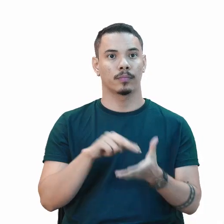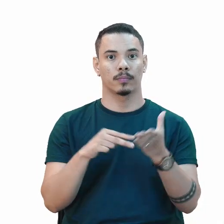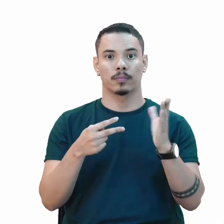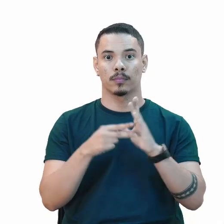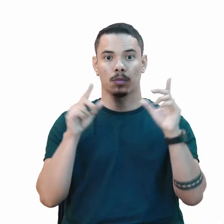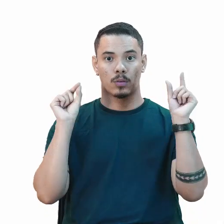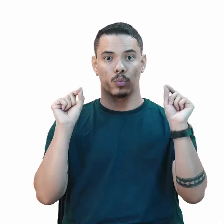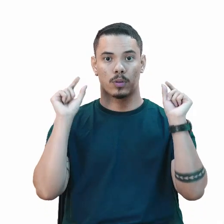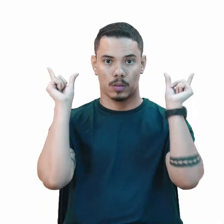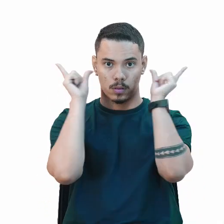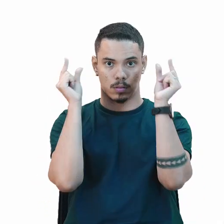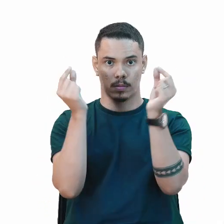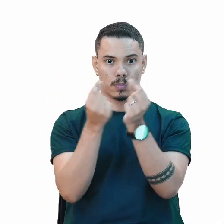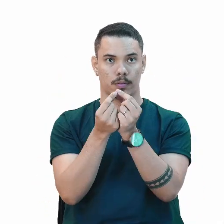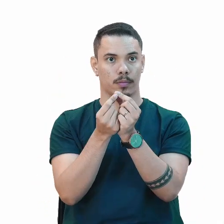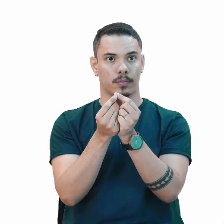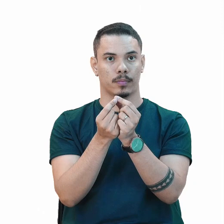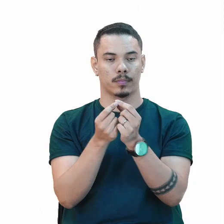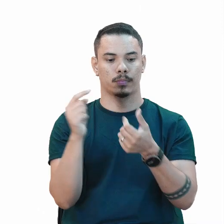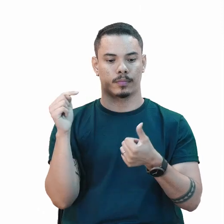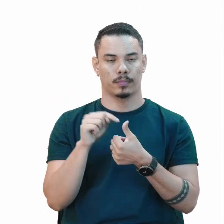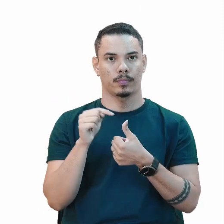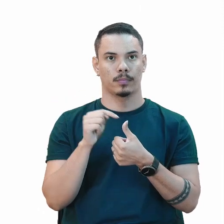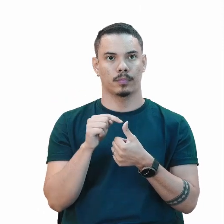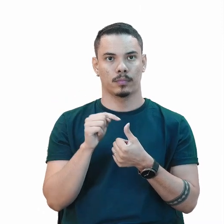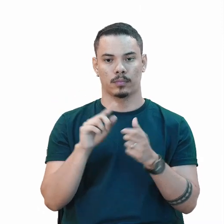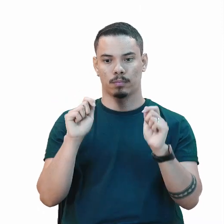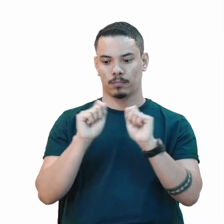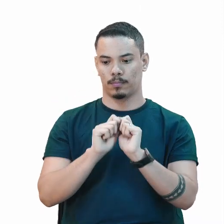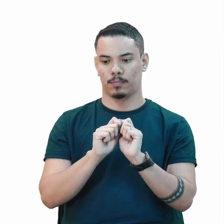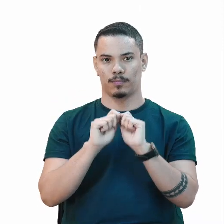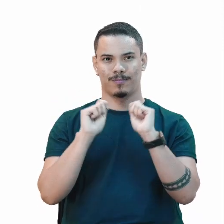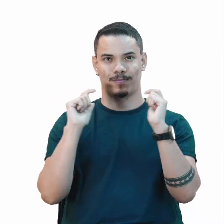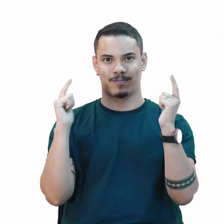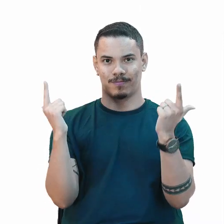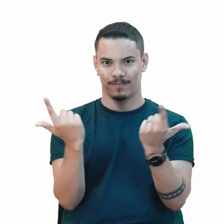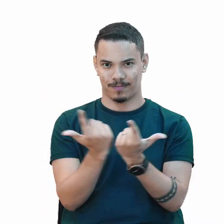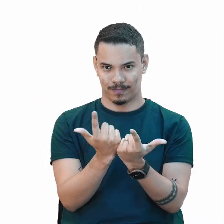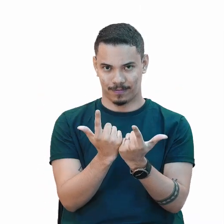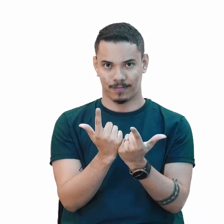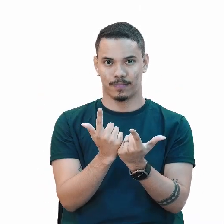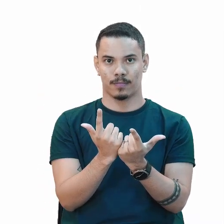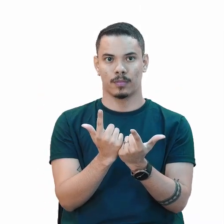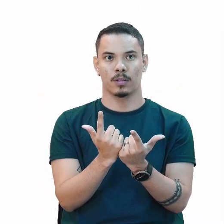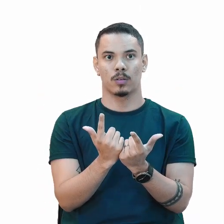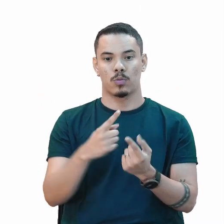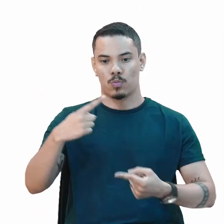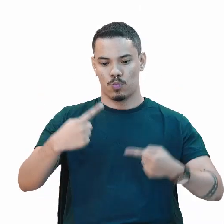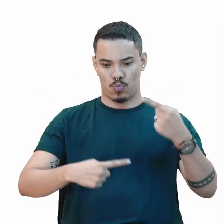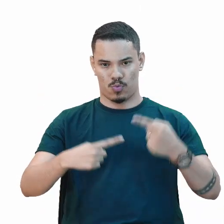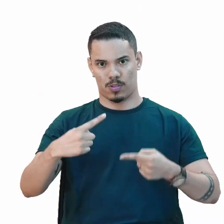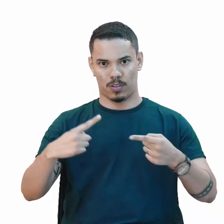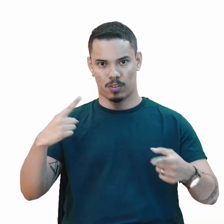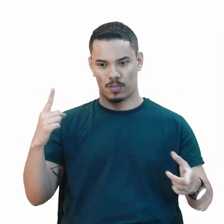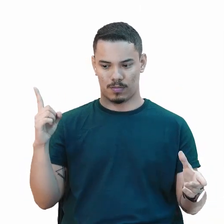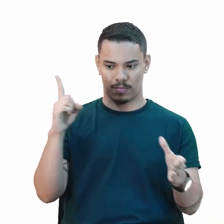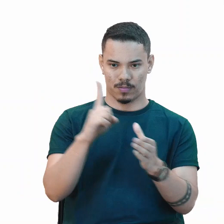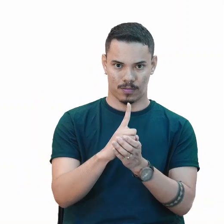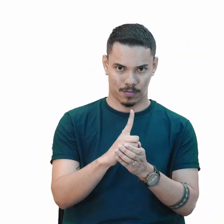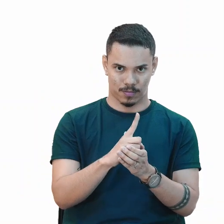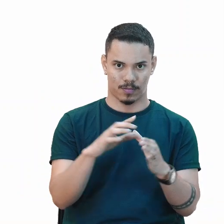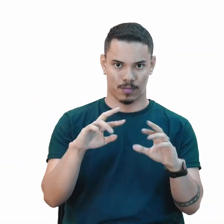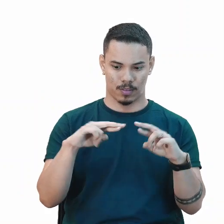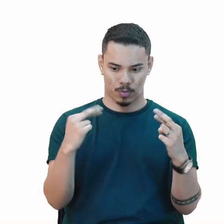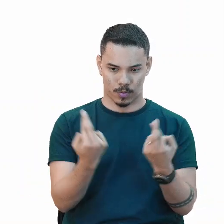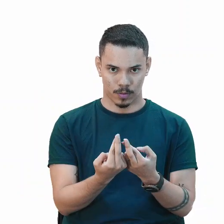quê? Alternativa A, Assembleia Legislativa onde os políticos se reuniam.